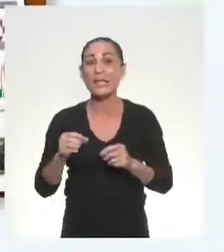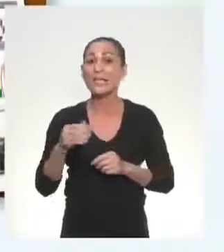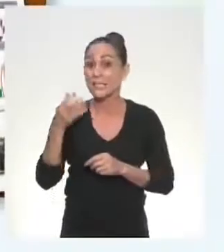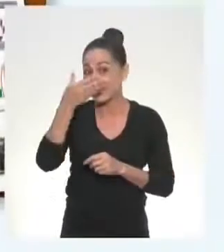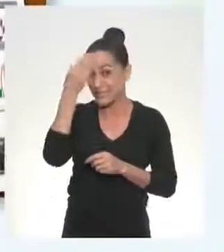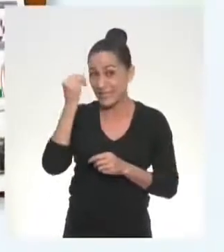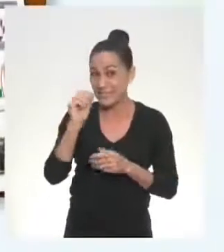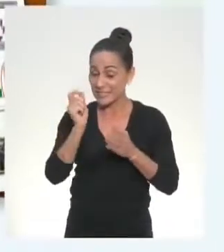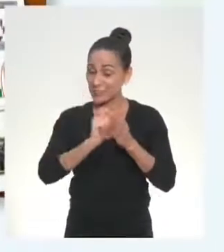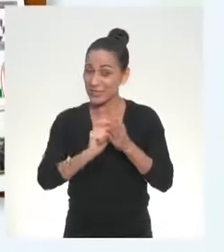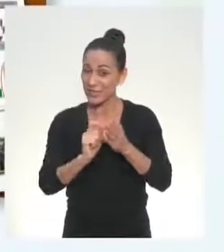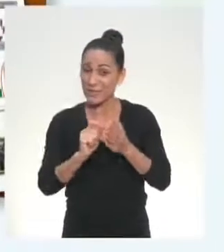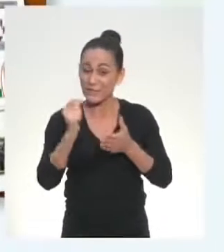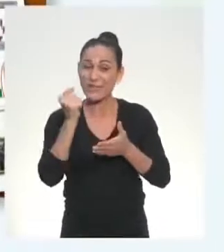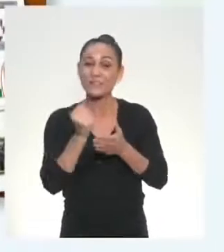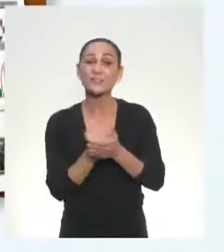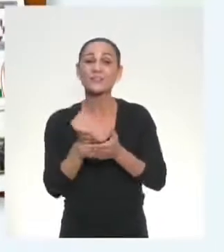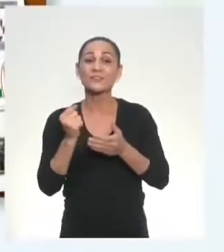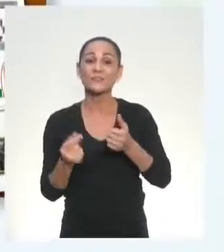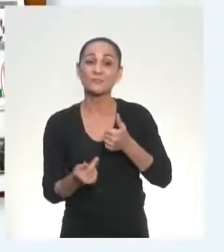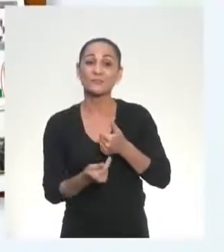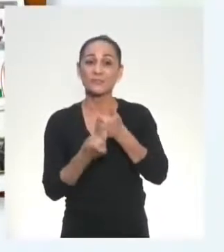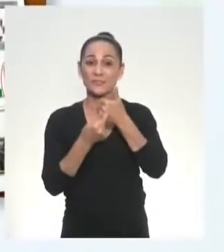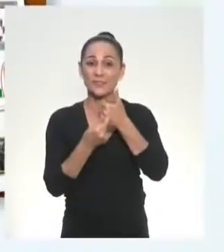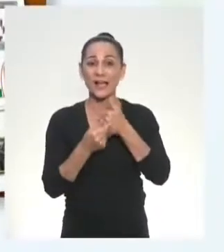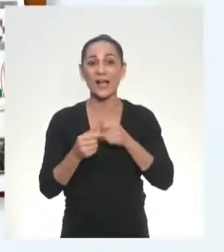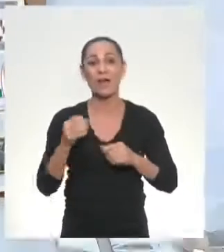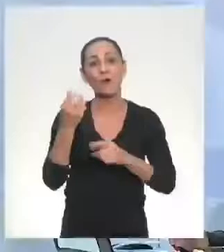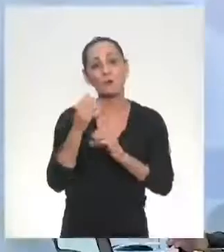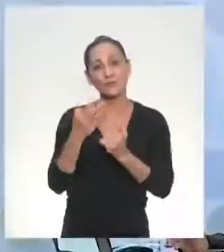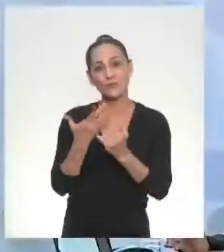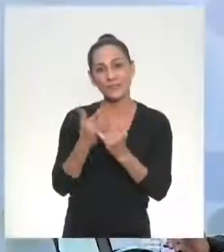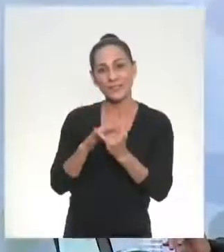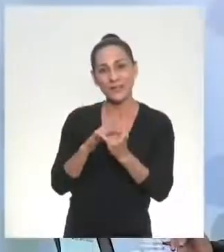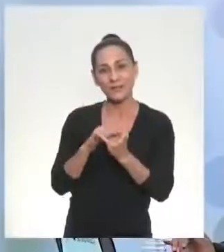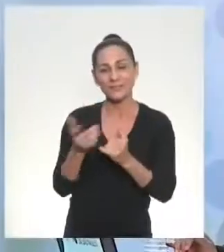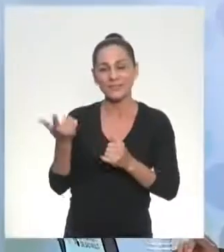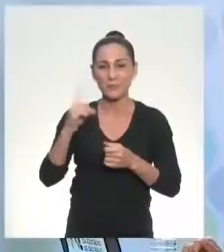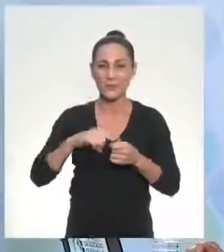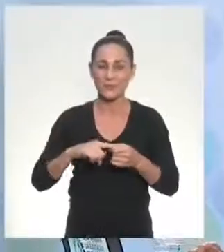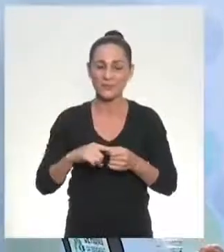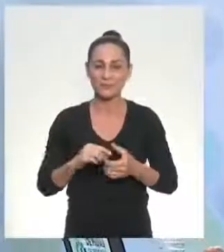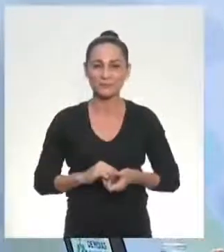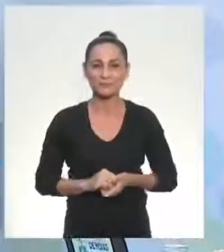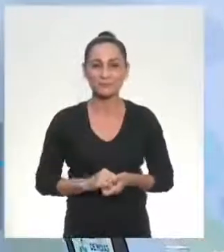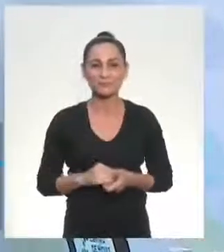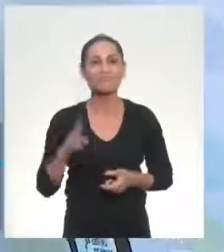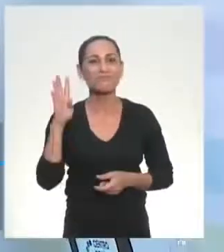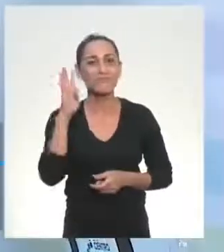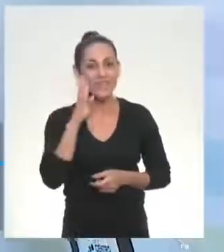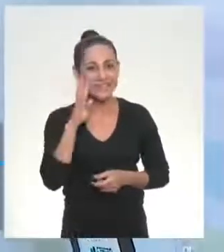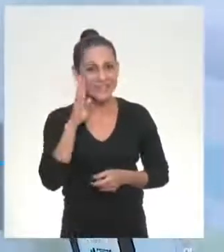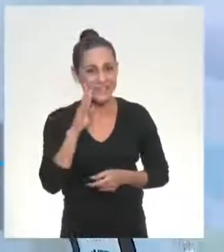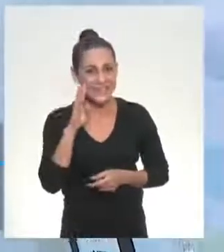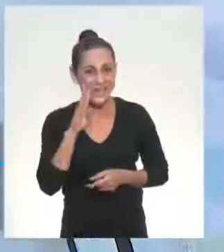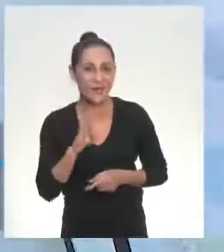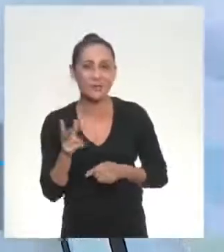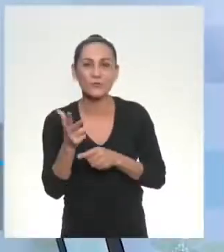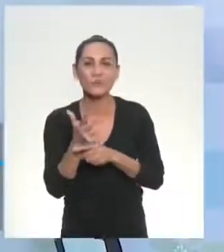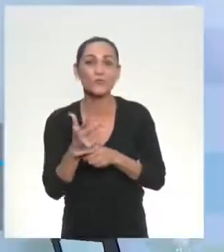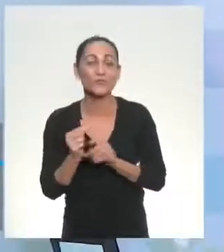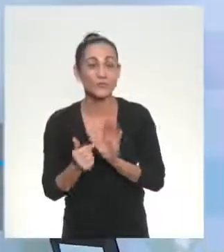de assinar nosso canal e nos ajudar a disseminar informação pelo país. Até a próxima! Bom, legal, interessante o vídeo, né? Porque ele